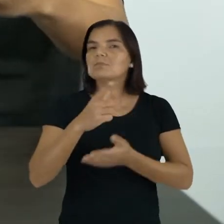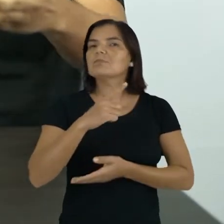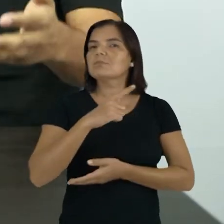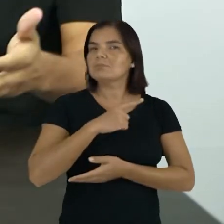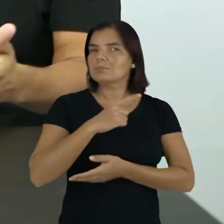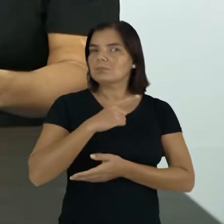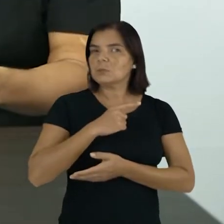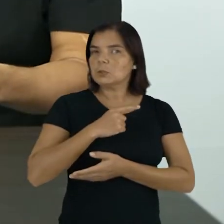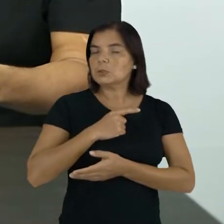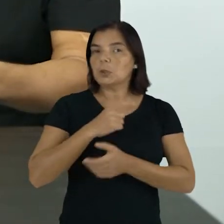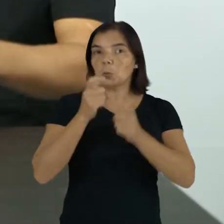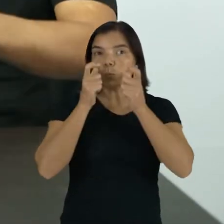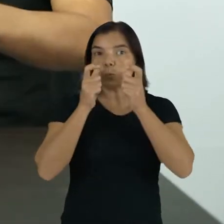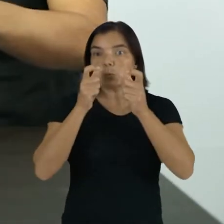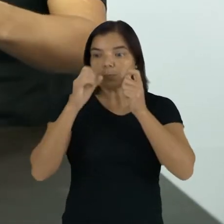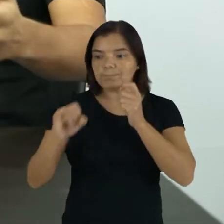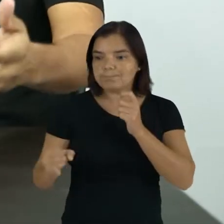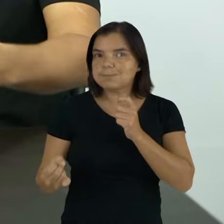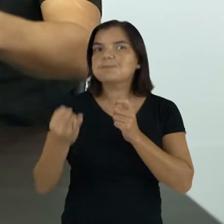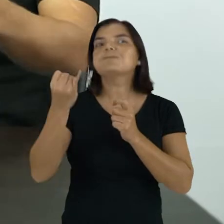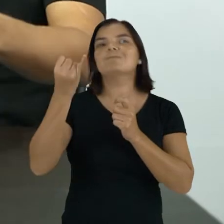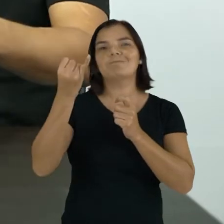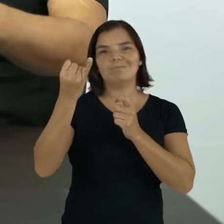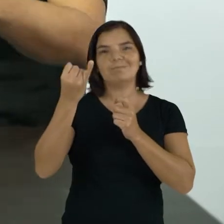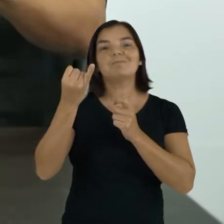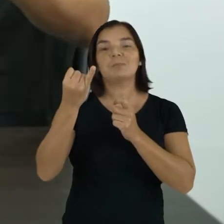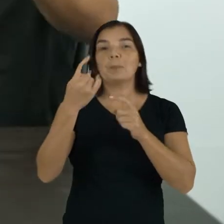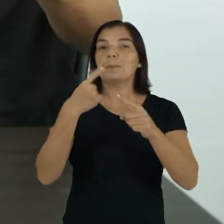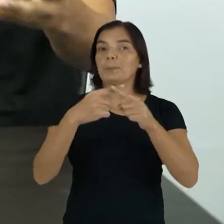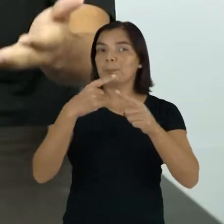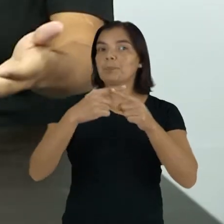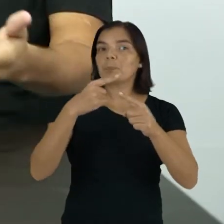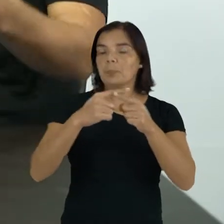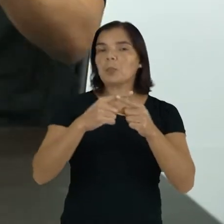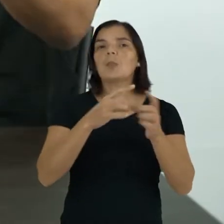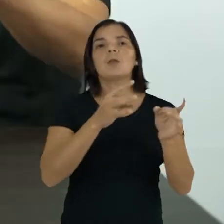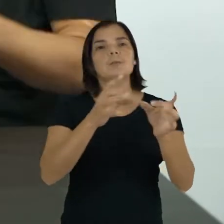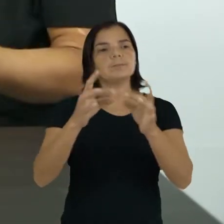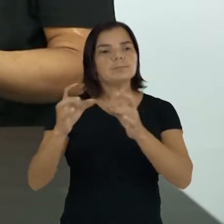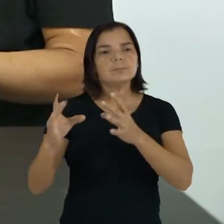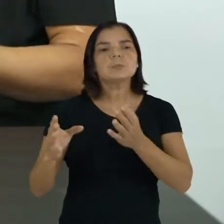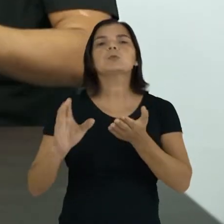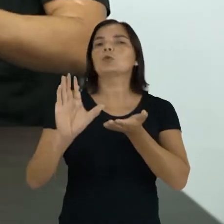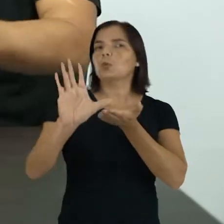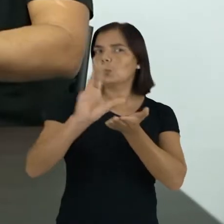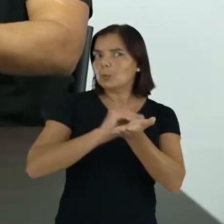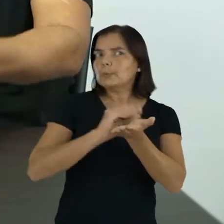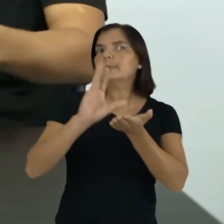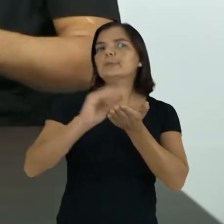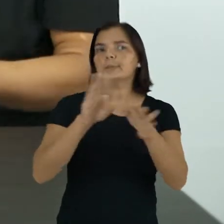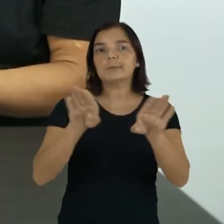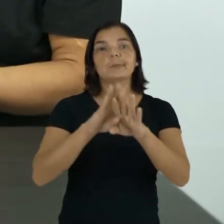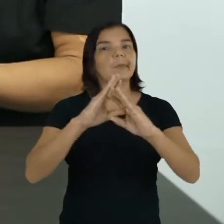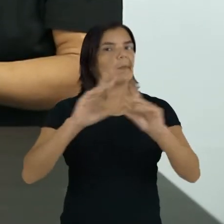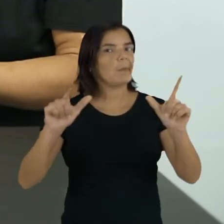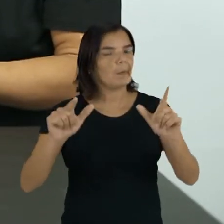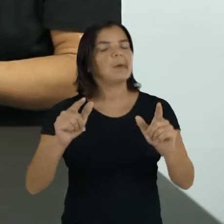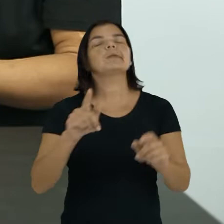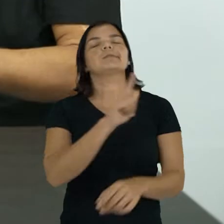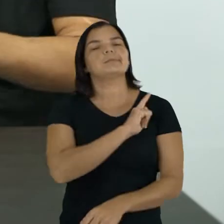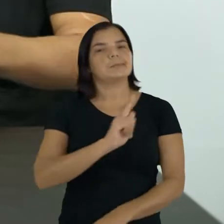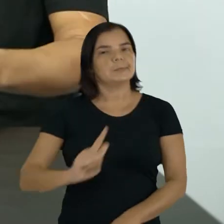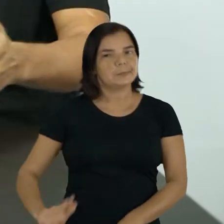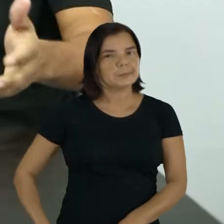muita lucratividade nesse período. A borracha gerava muitos lucros para essa empresa. E, claro, também para o governo